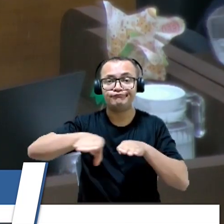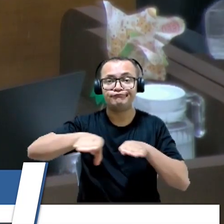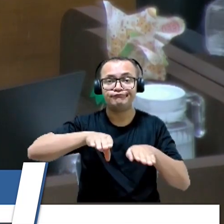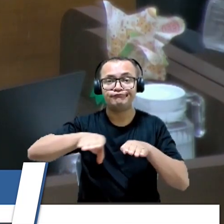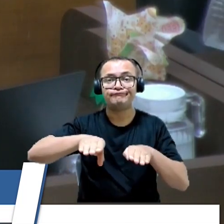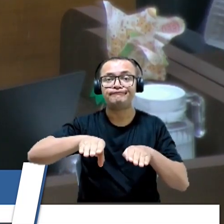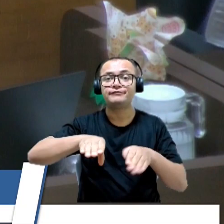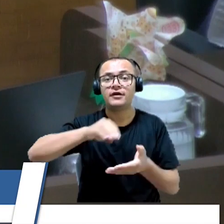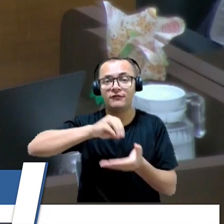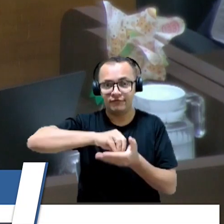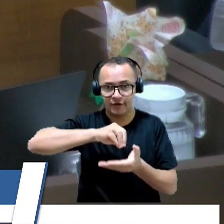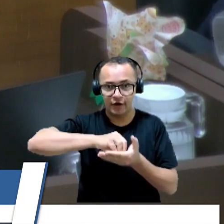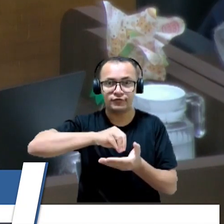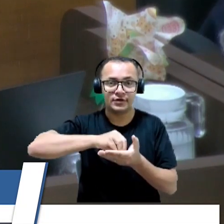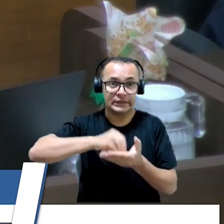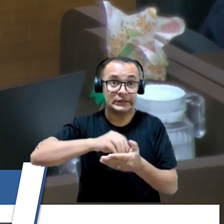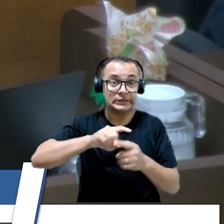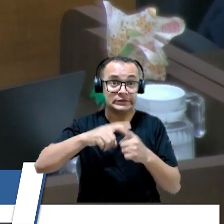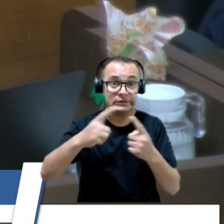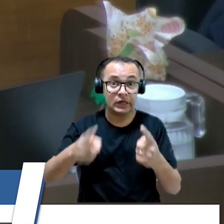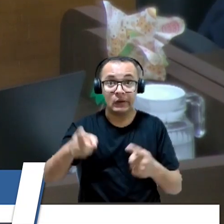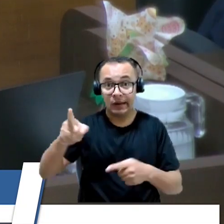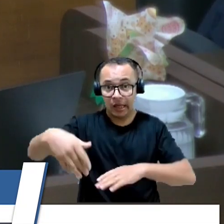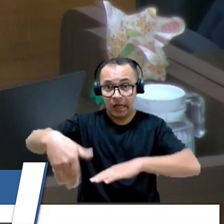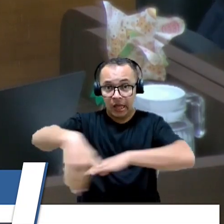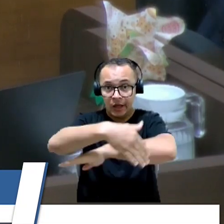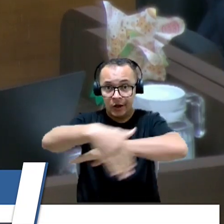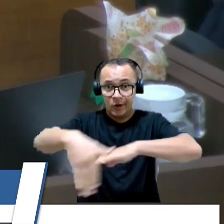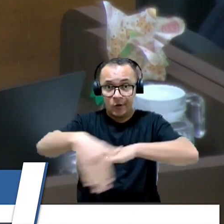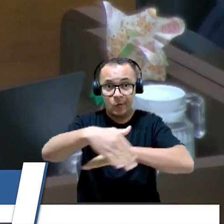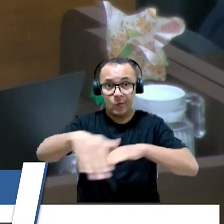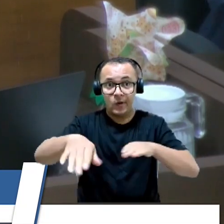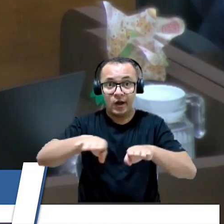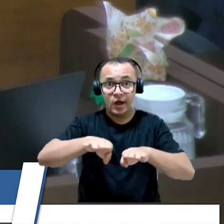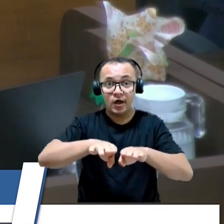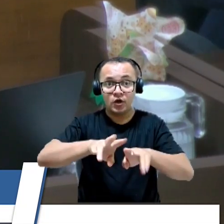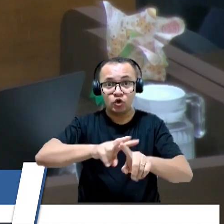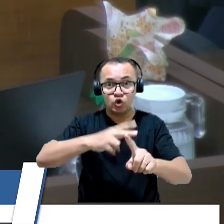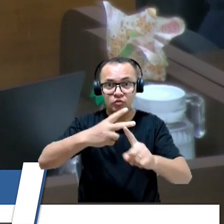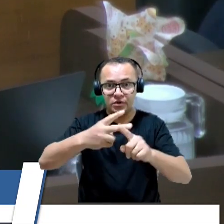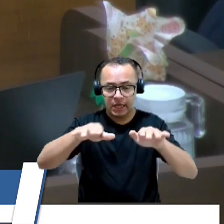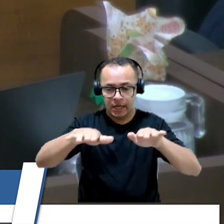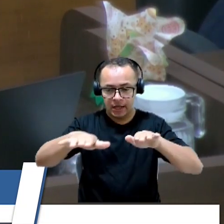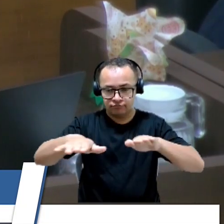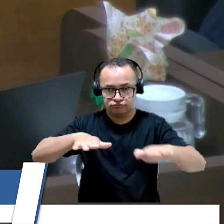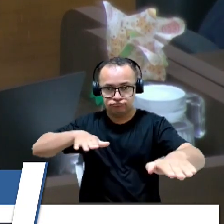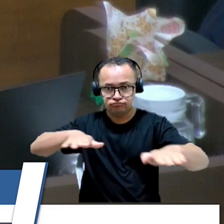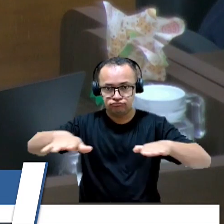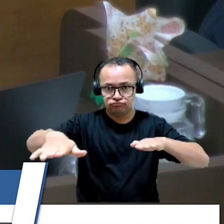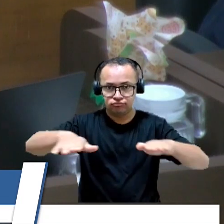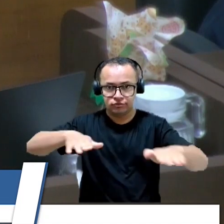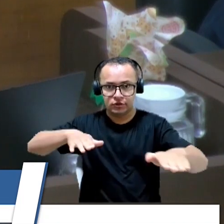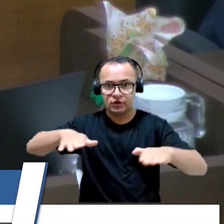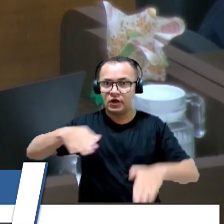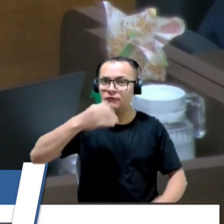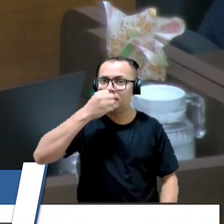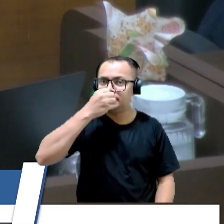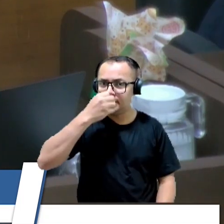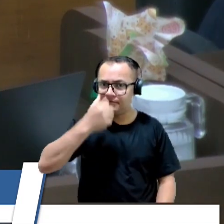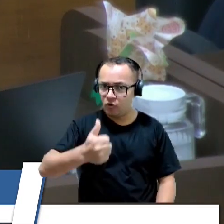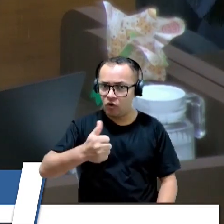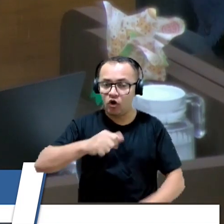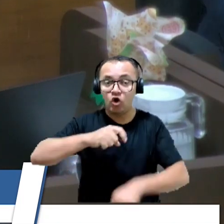essa duplicação da Geral da Rocha vai trazer um benefício muito grande. Os horários ali de maior movimento, e ela